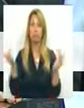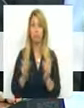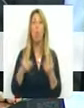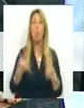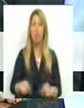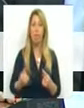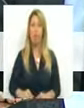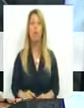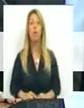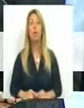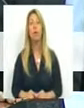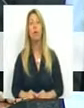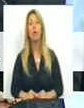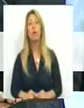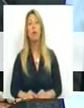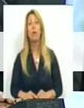houve um